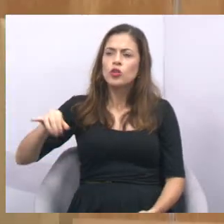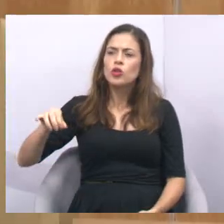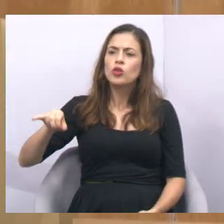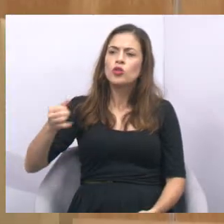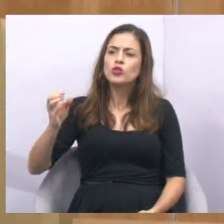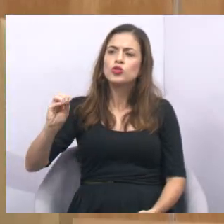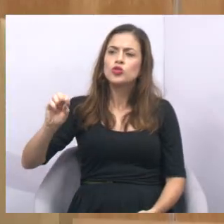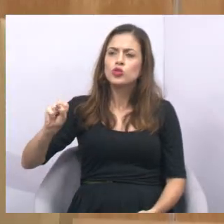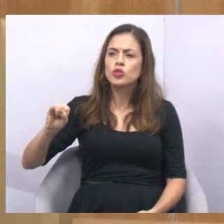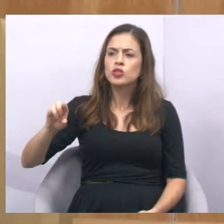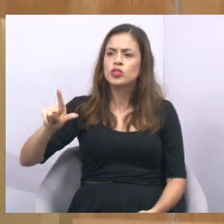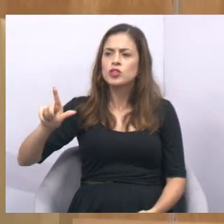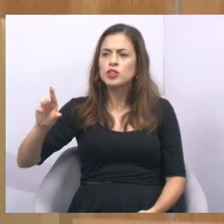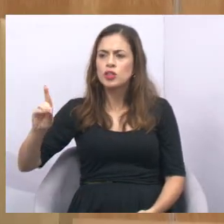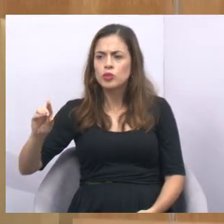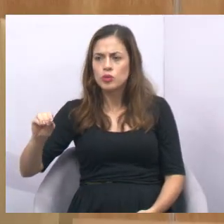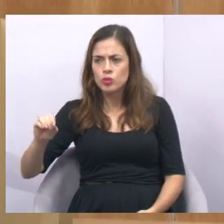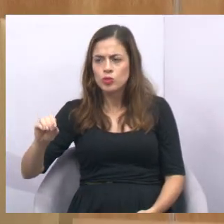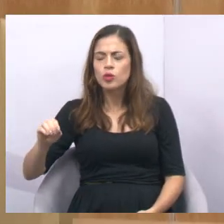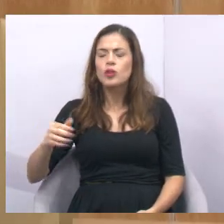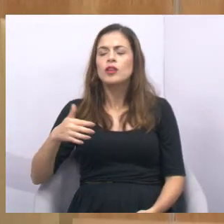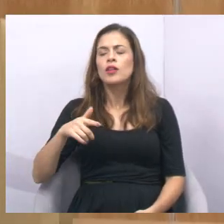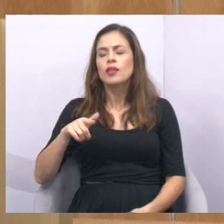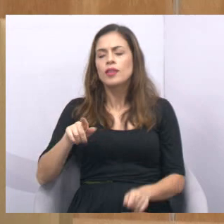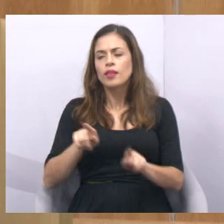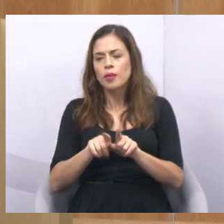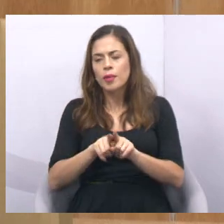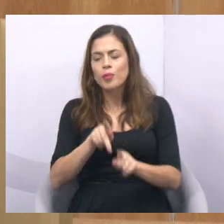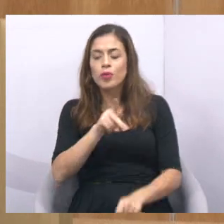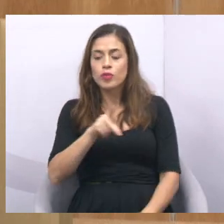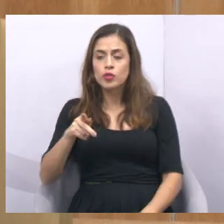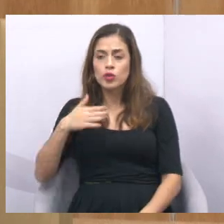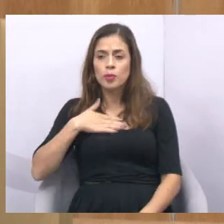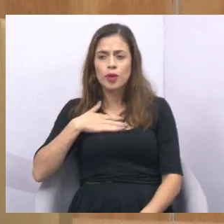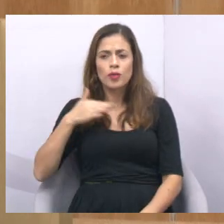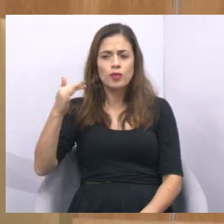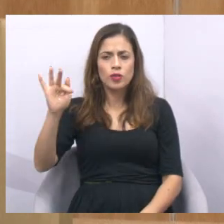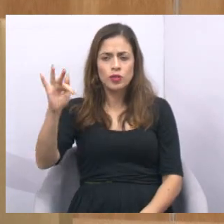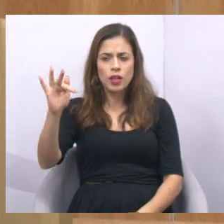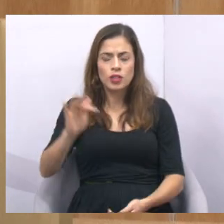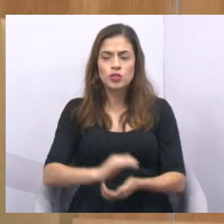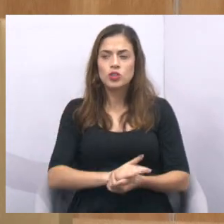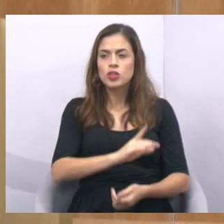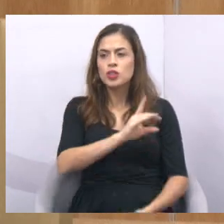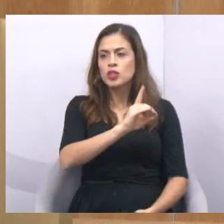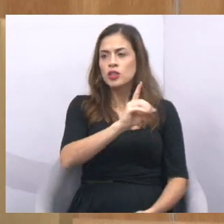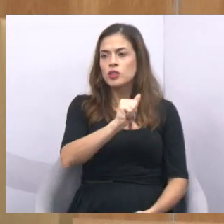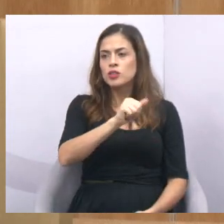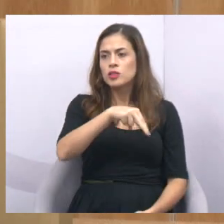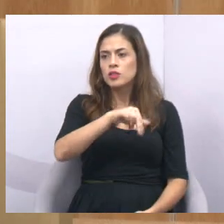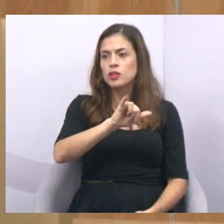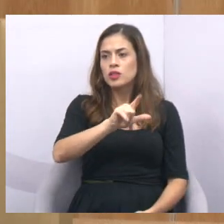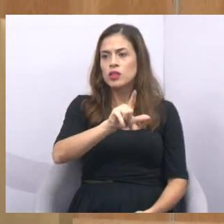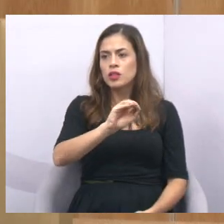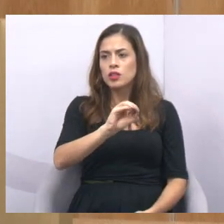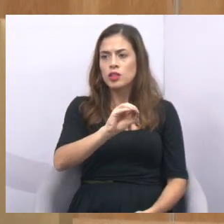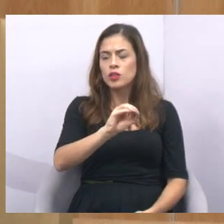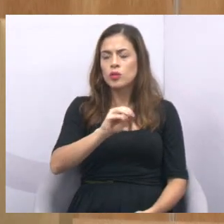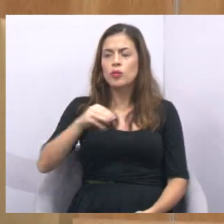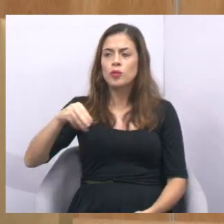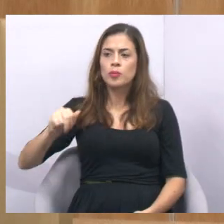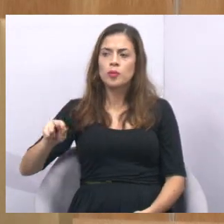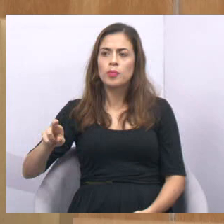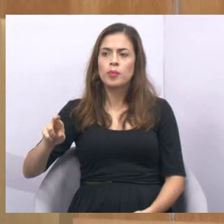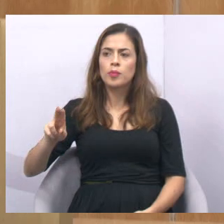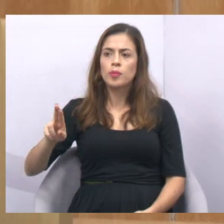aqui nesse município, também foi meu professor na faculdade, o Danilo, enfim, Maurinho, tem aqui a